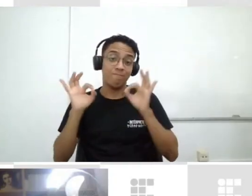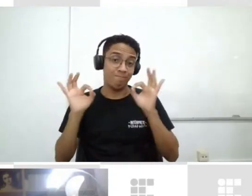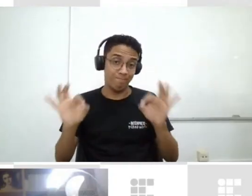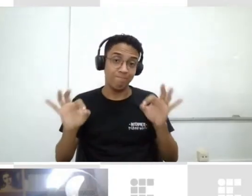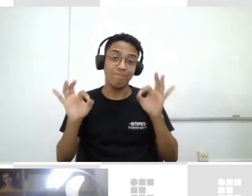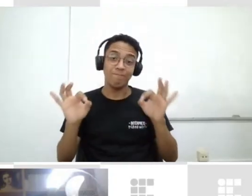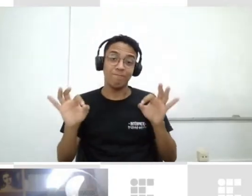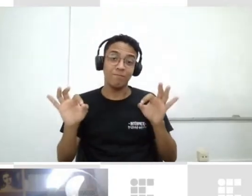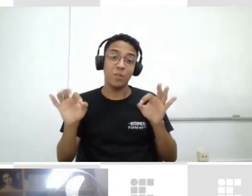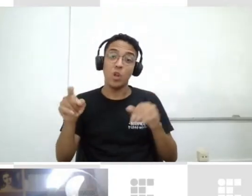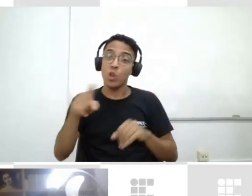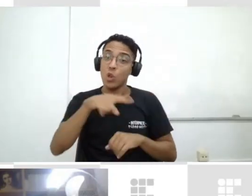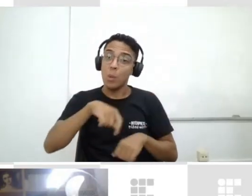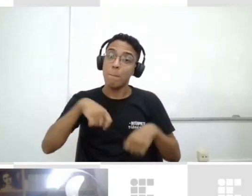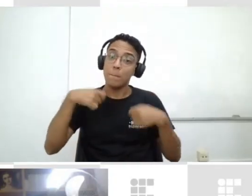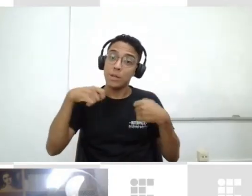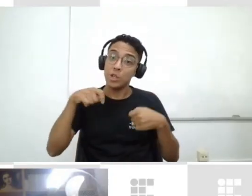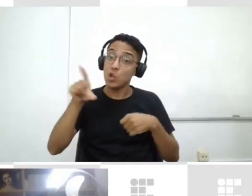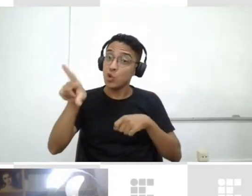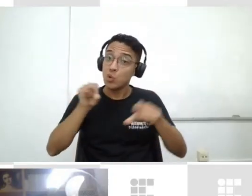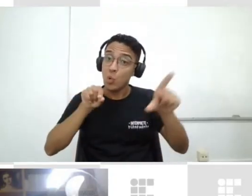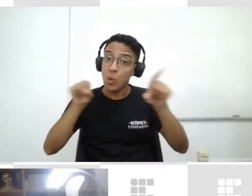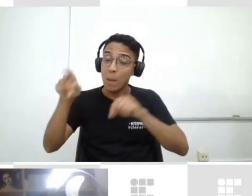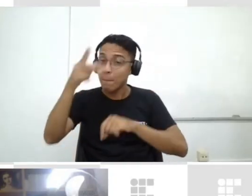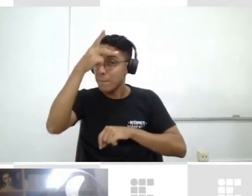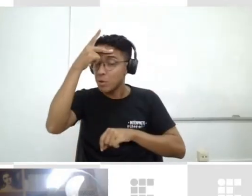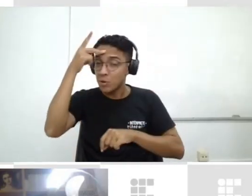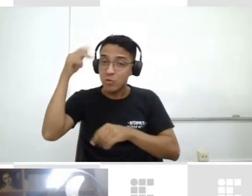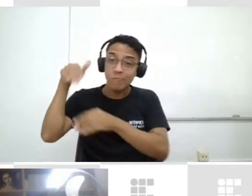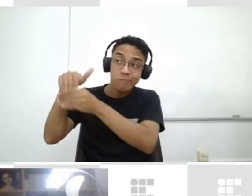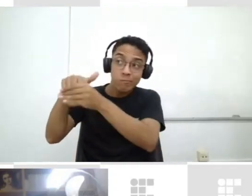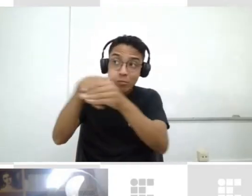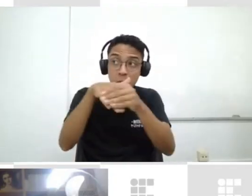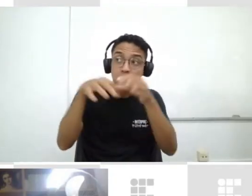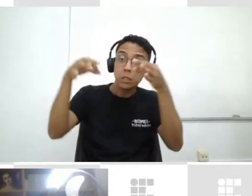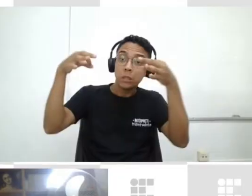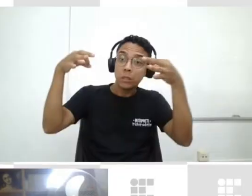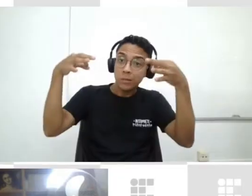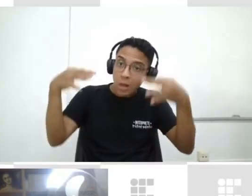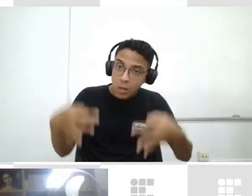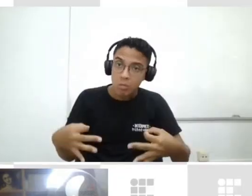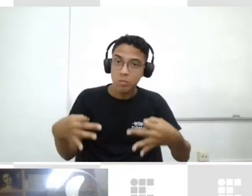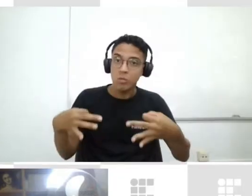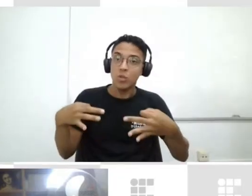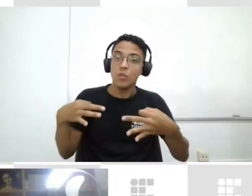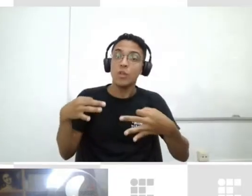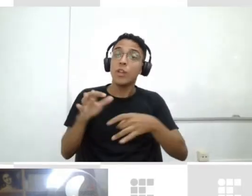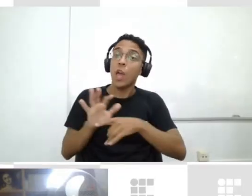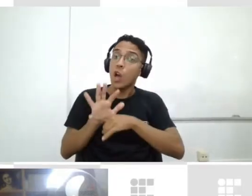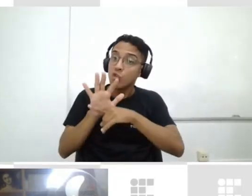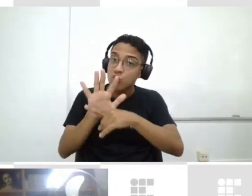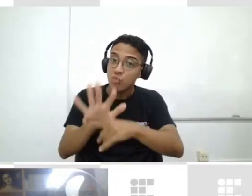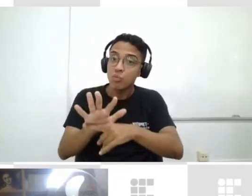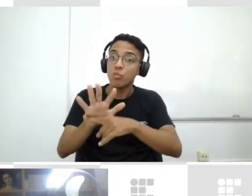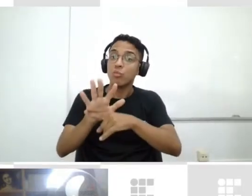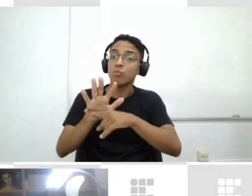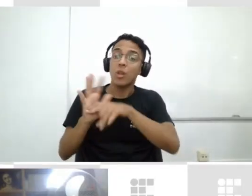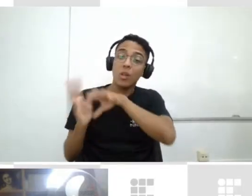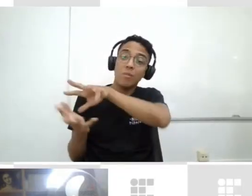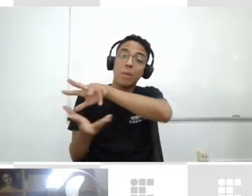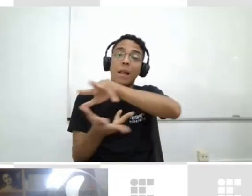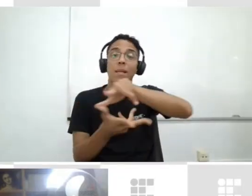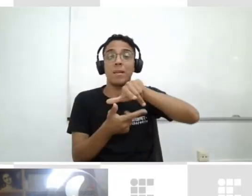votar nos candidatos que têm uma plataforma mais progressista, mas que leve em consideração isso, são poucos, hein? Nenhum